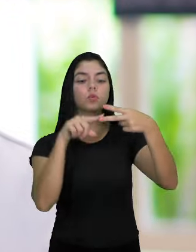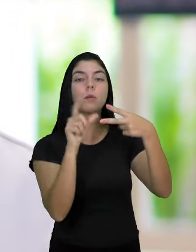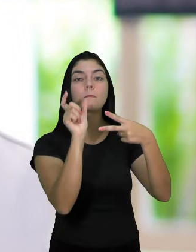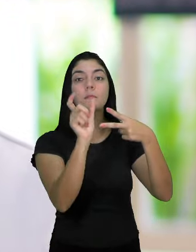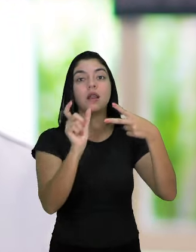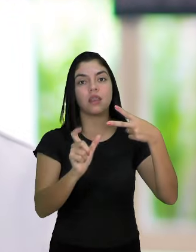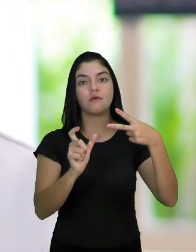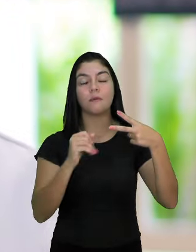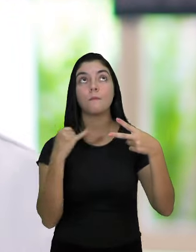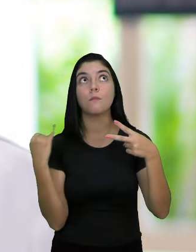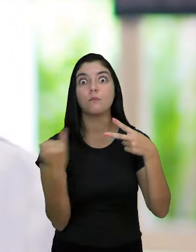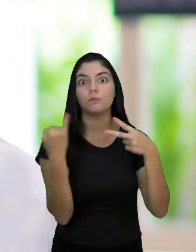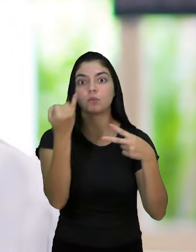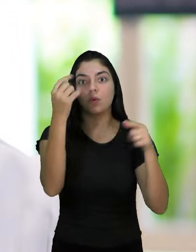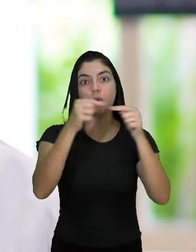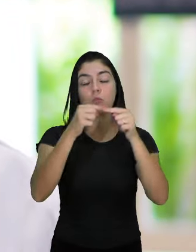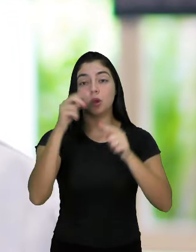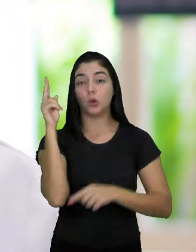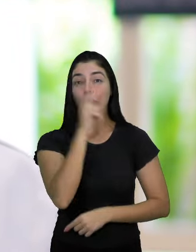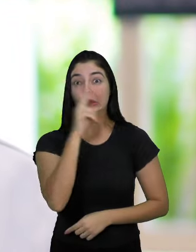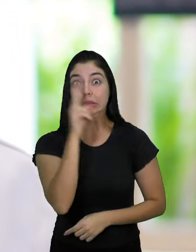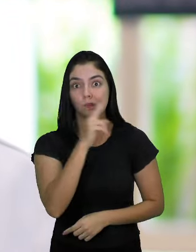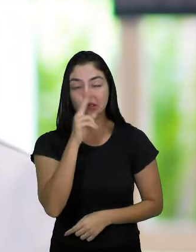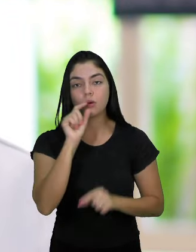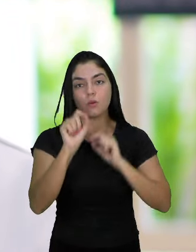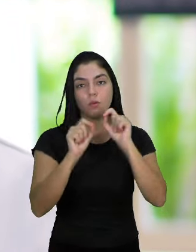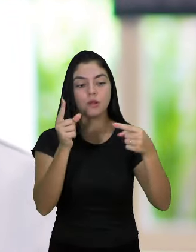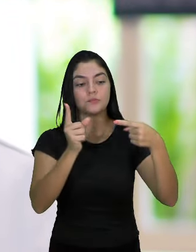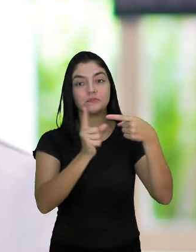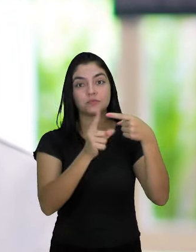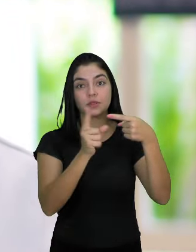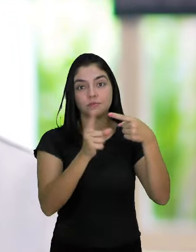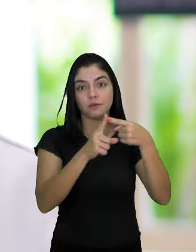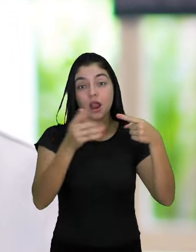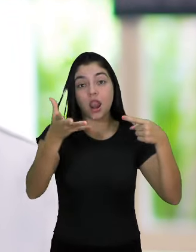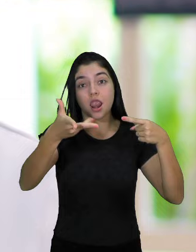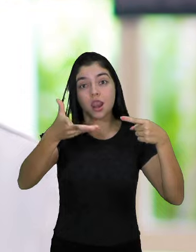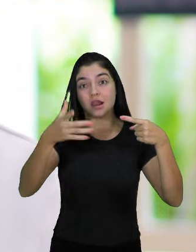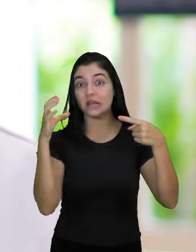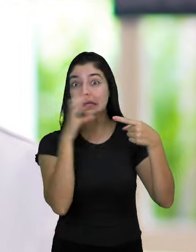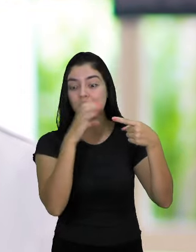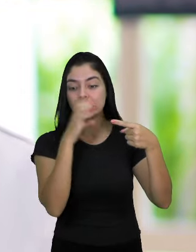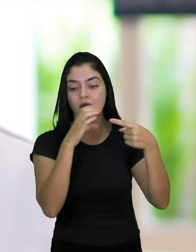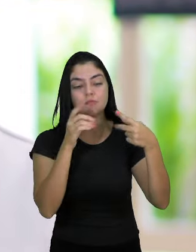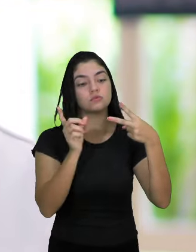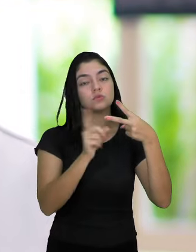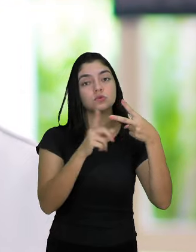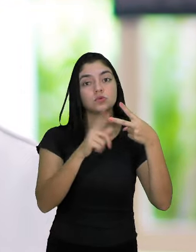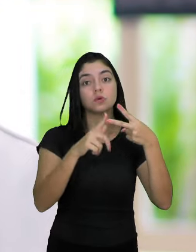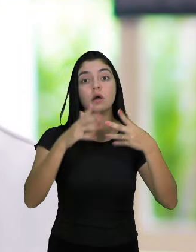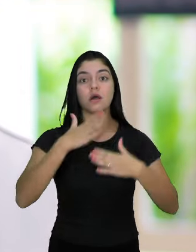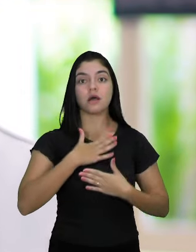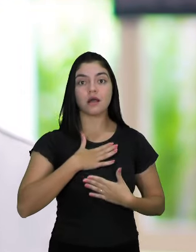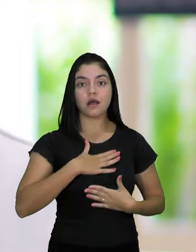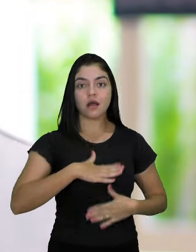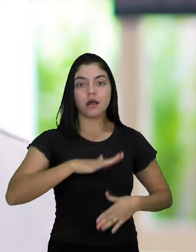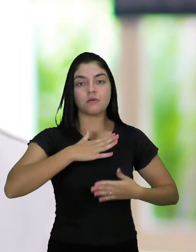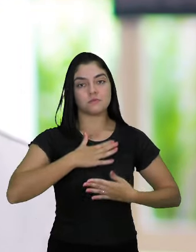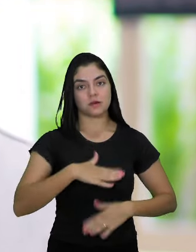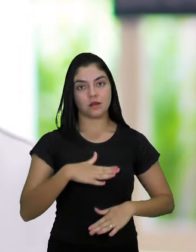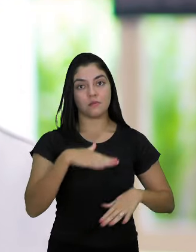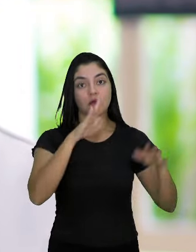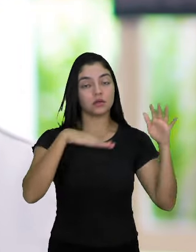nos deparamos com situações de afogamento: agilidade e calma. Ao encontrar uma vítima de